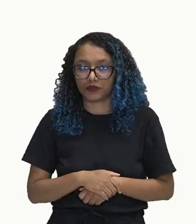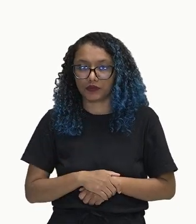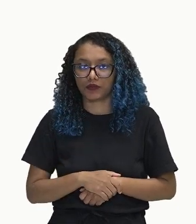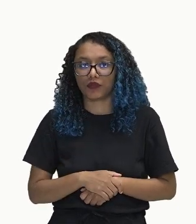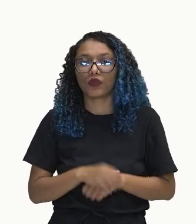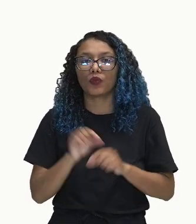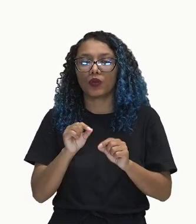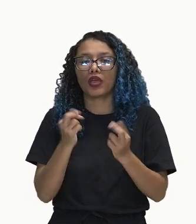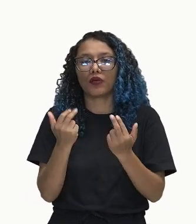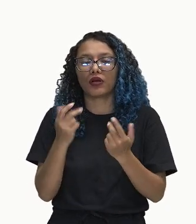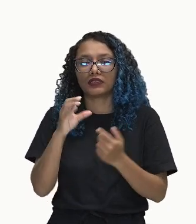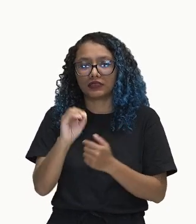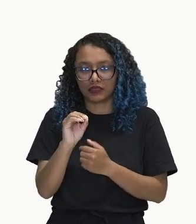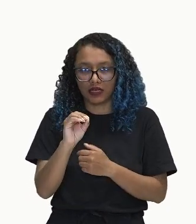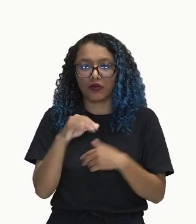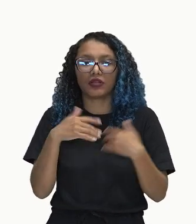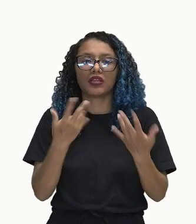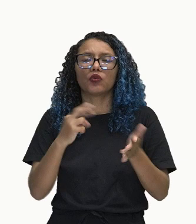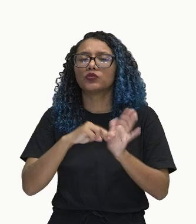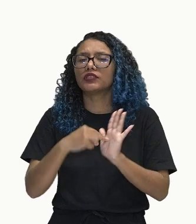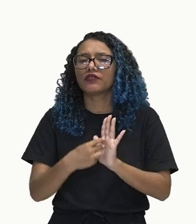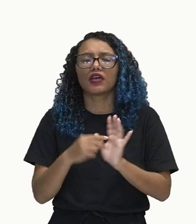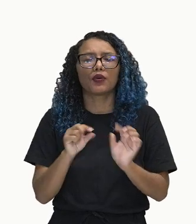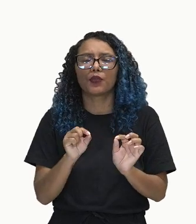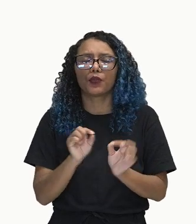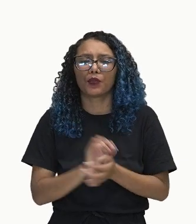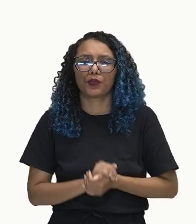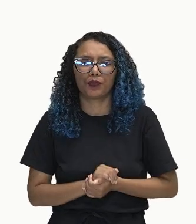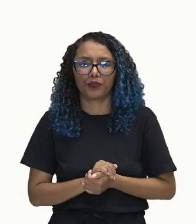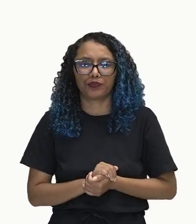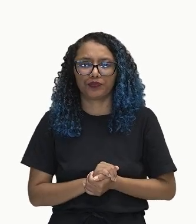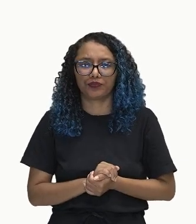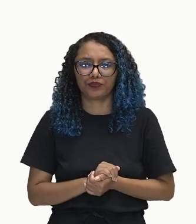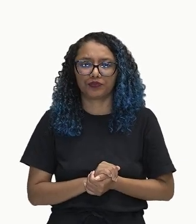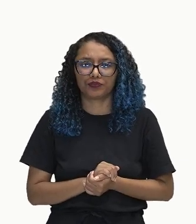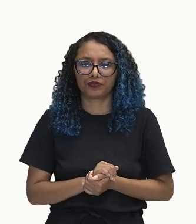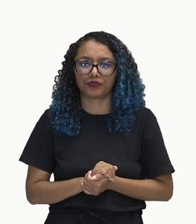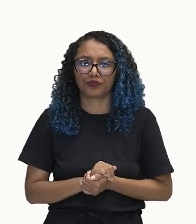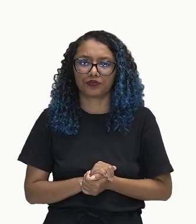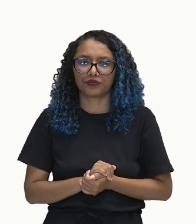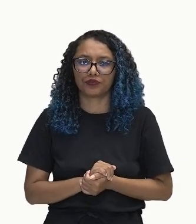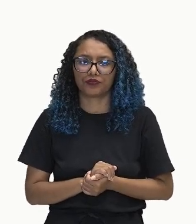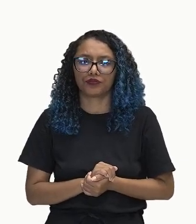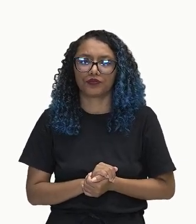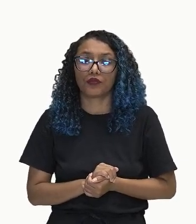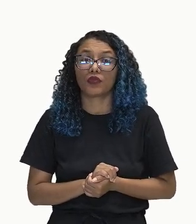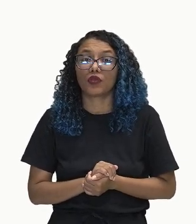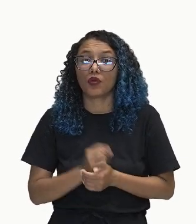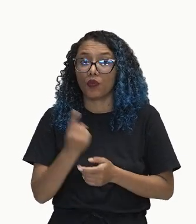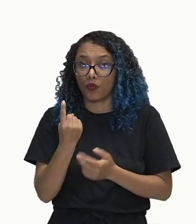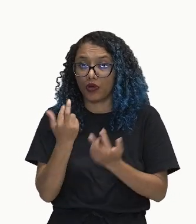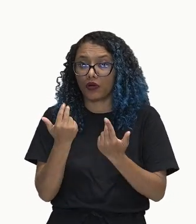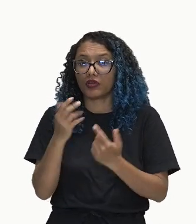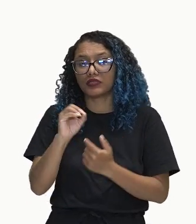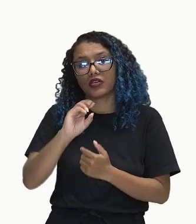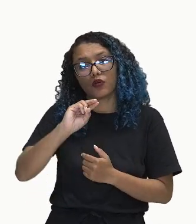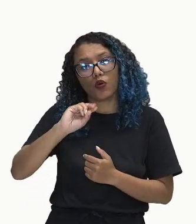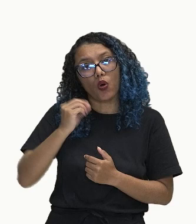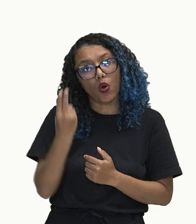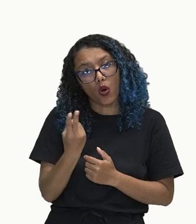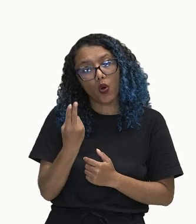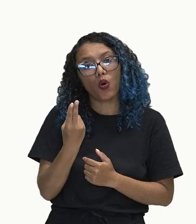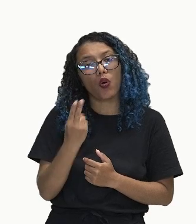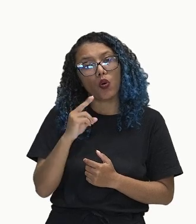dois valores igual a zero, eu posso pegar, é porque um deles é igual a zero ou os dois são iguais a zero, tá